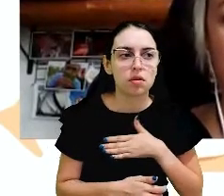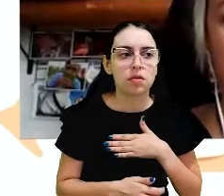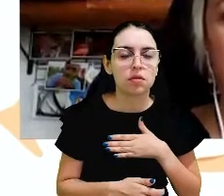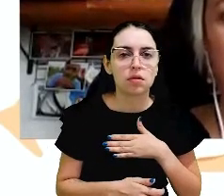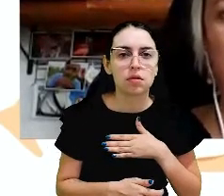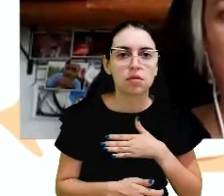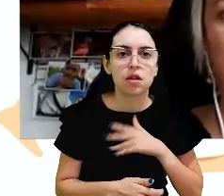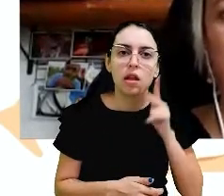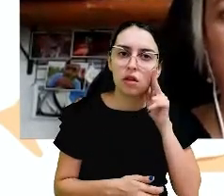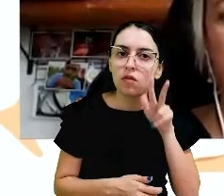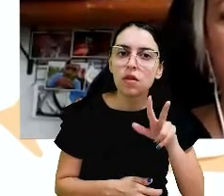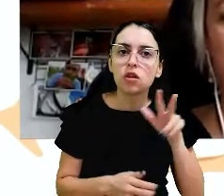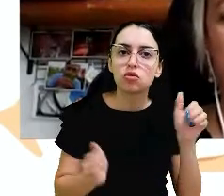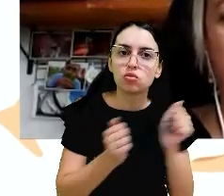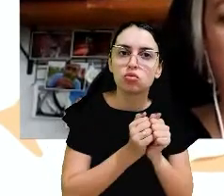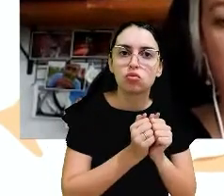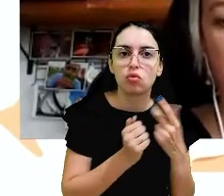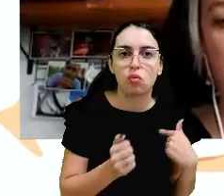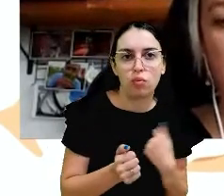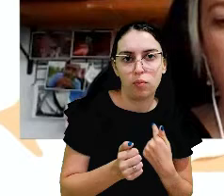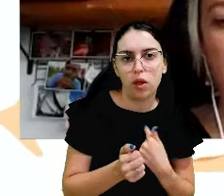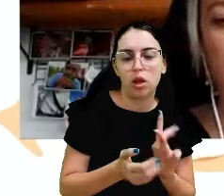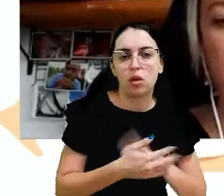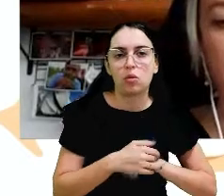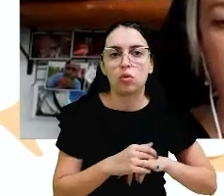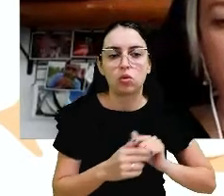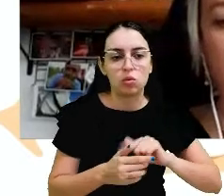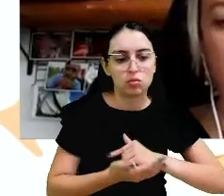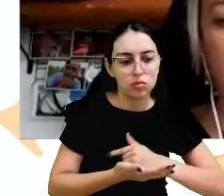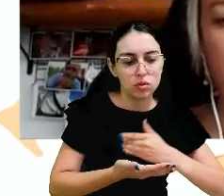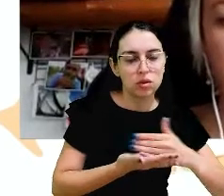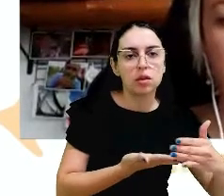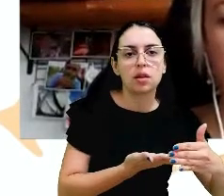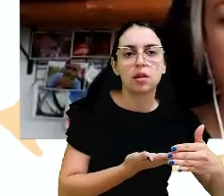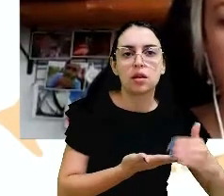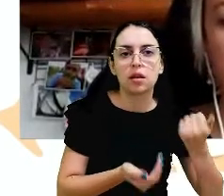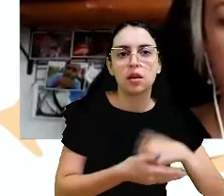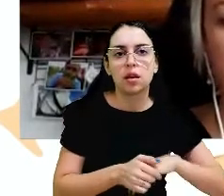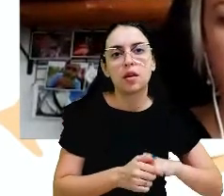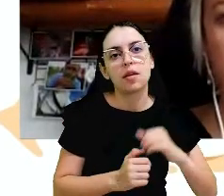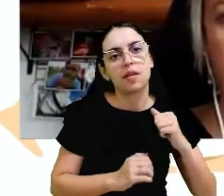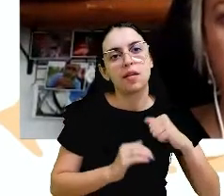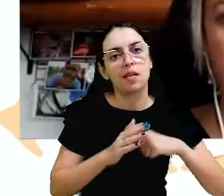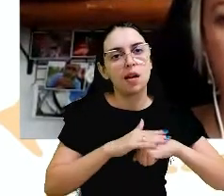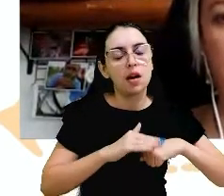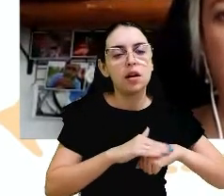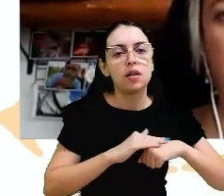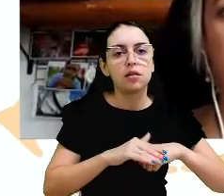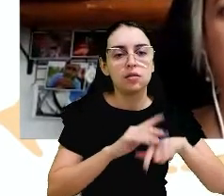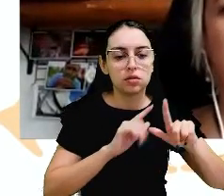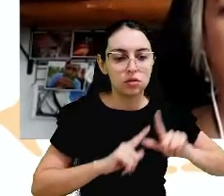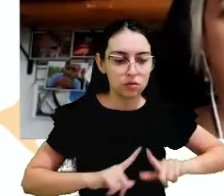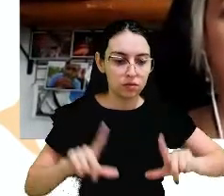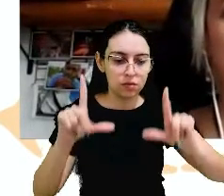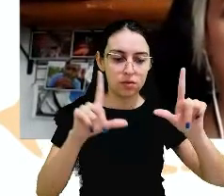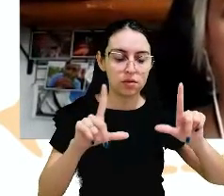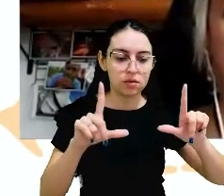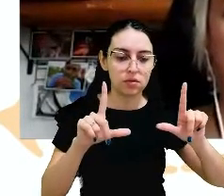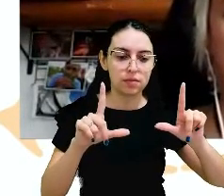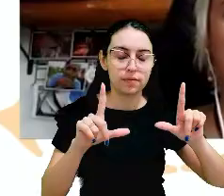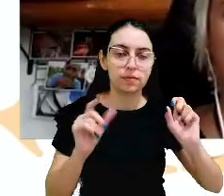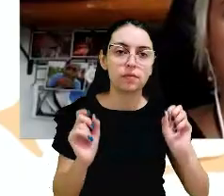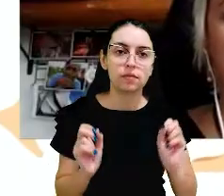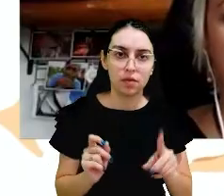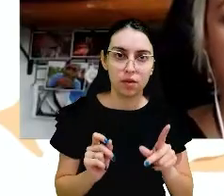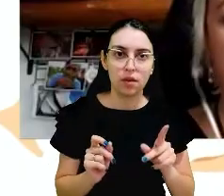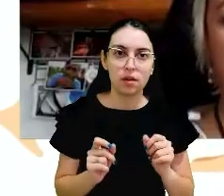vocês acompanhassem comigo para a gente continuar a nossa conversa. Estou compartilhando aqui. Vamos